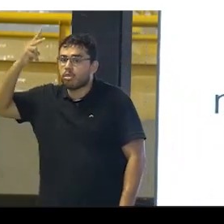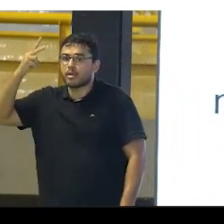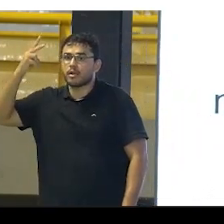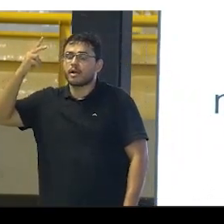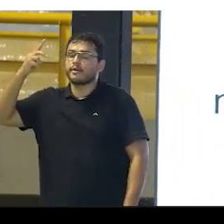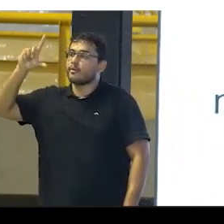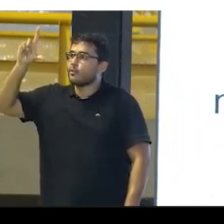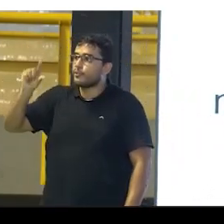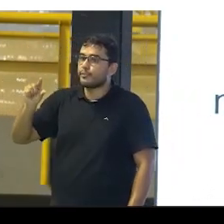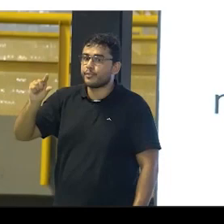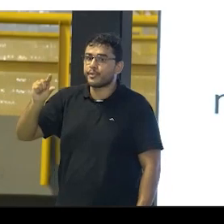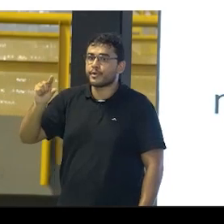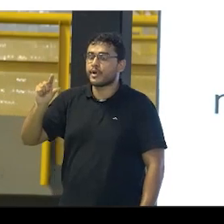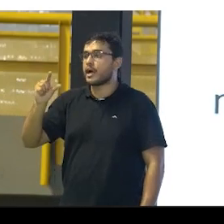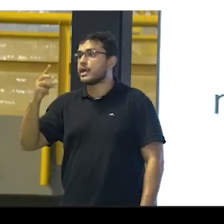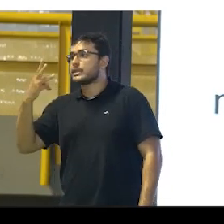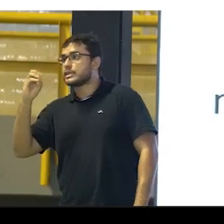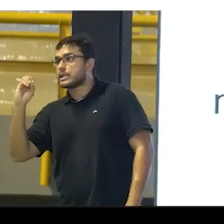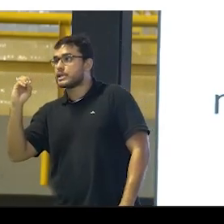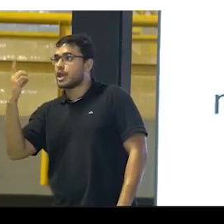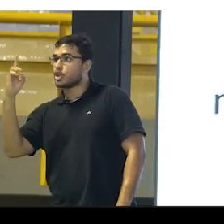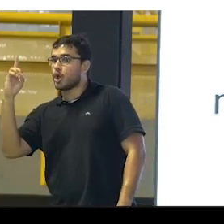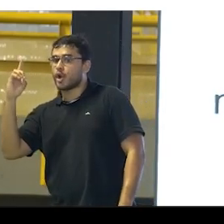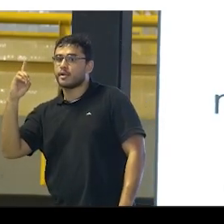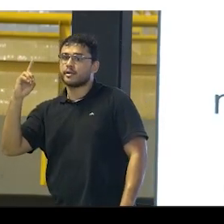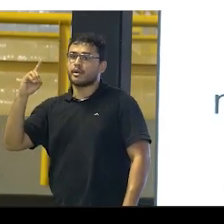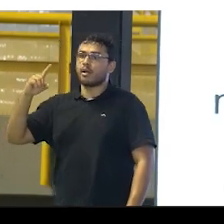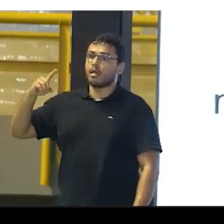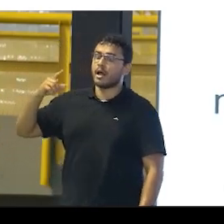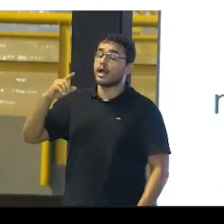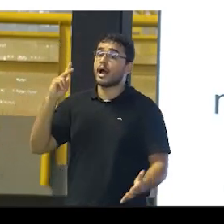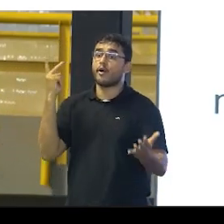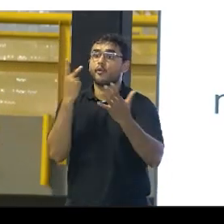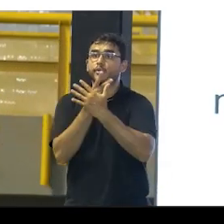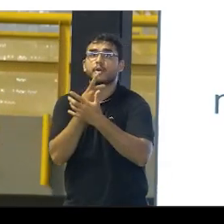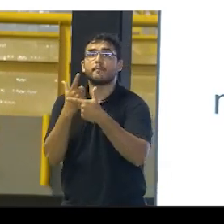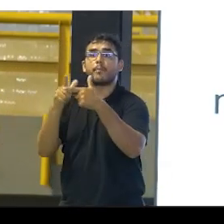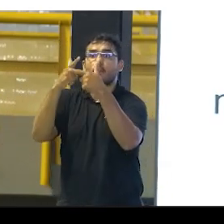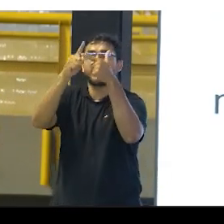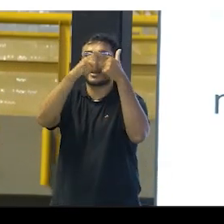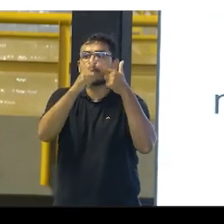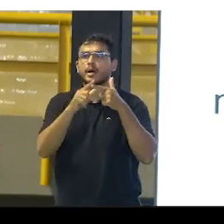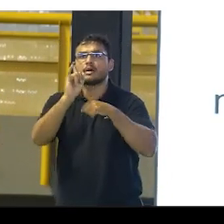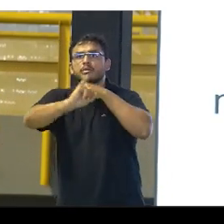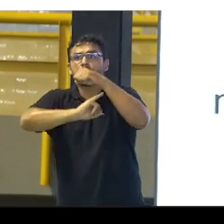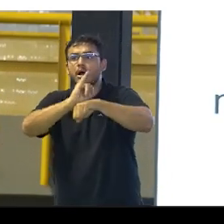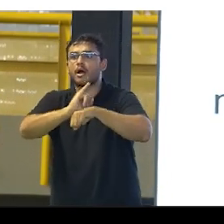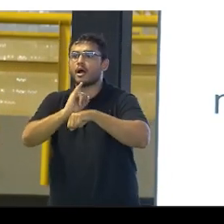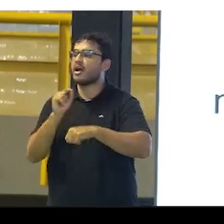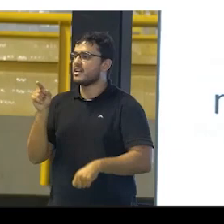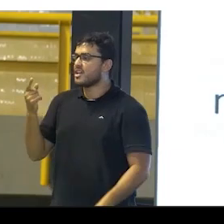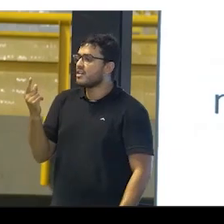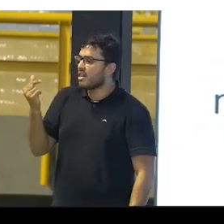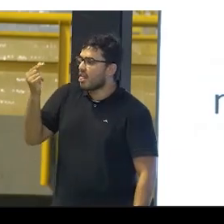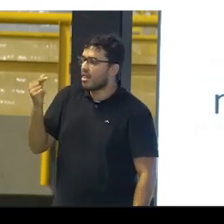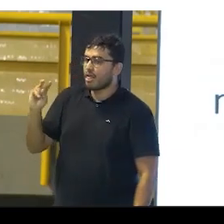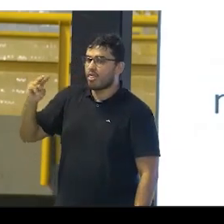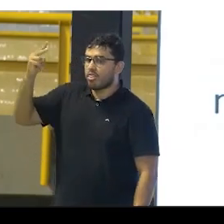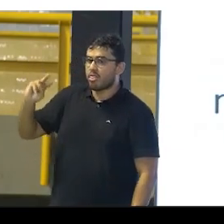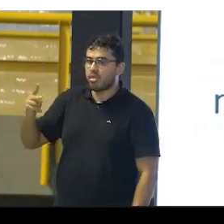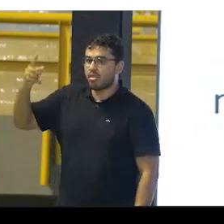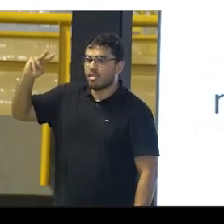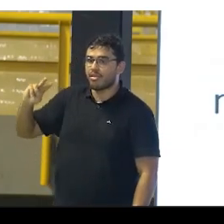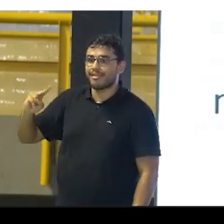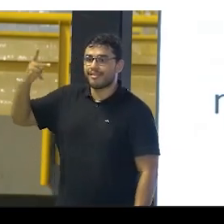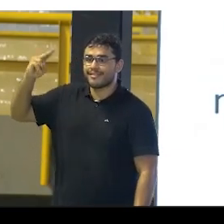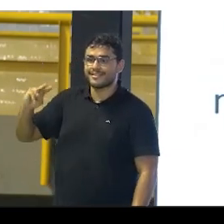dizer, professor, que ele oscila em função dos acontecimentos internacionais. Com certeza. Tá? Agora,